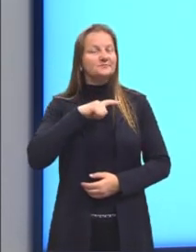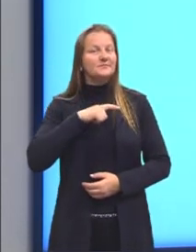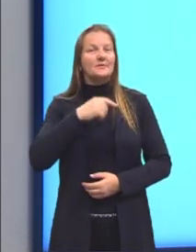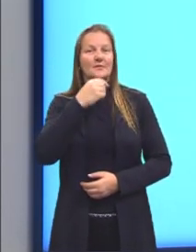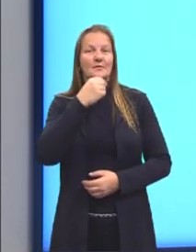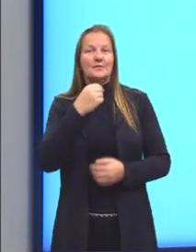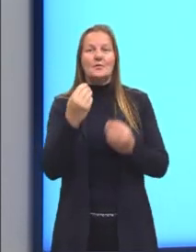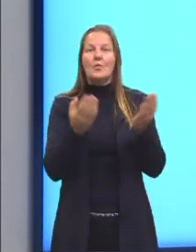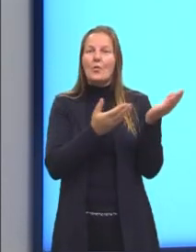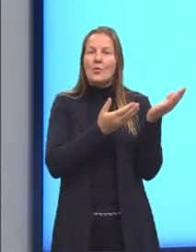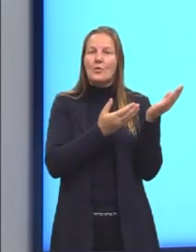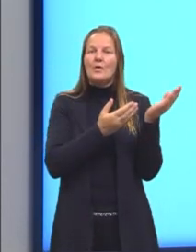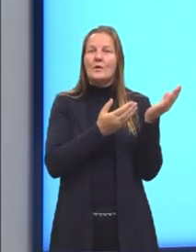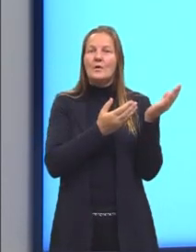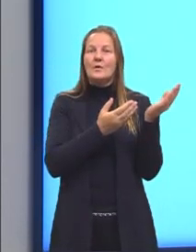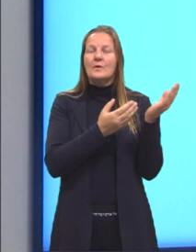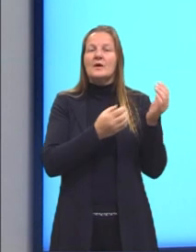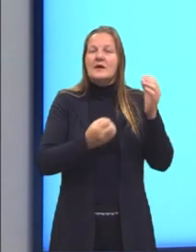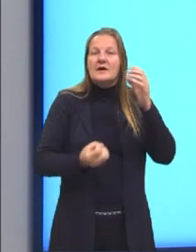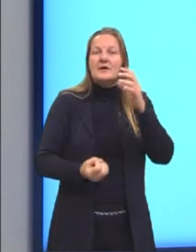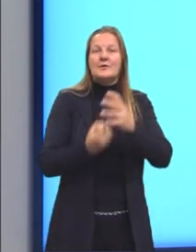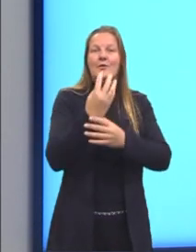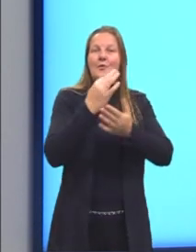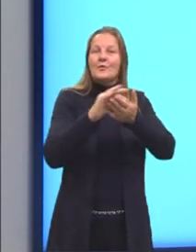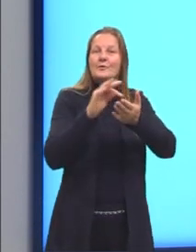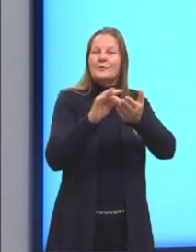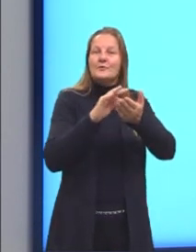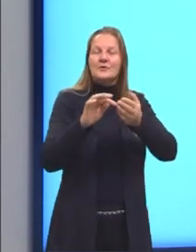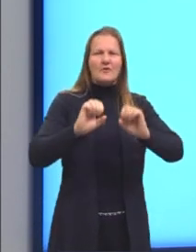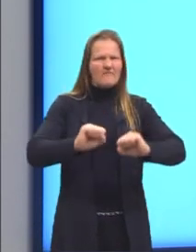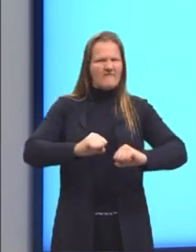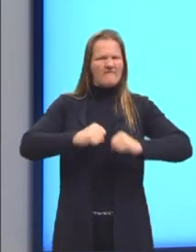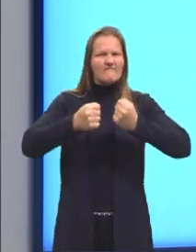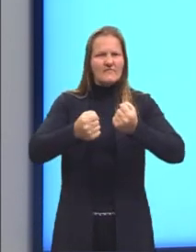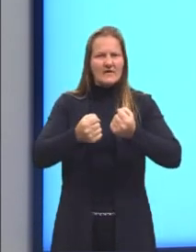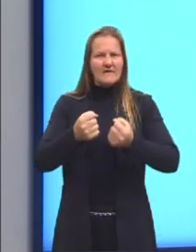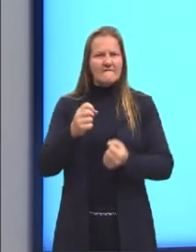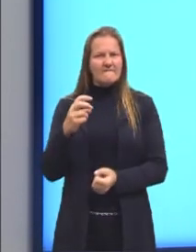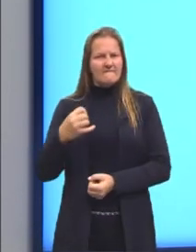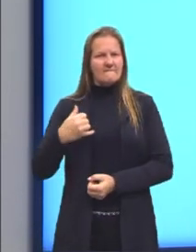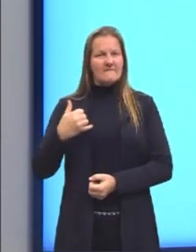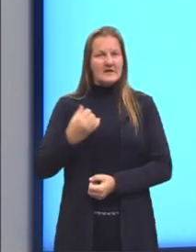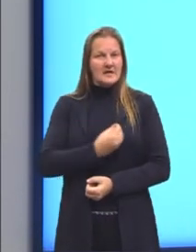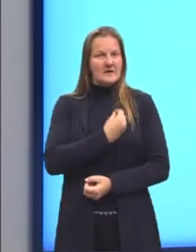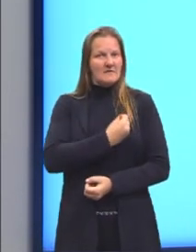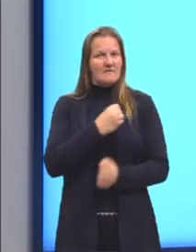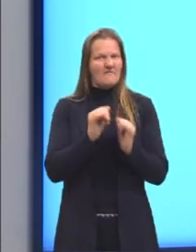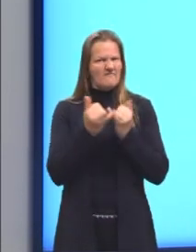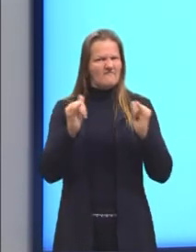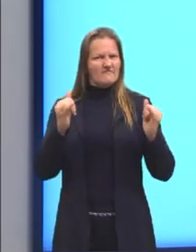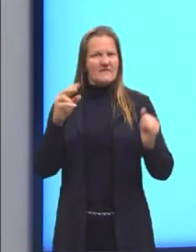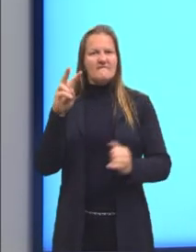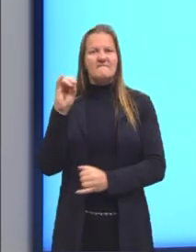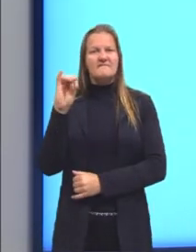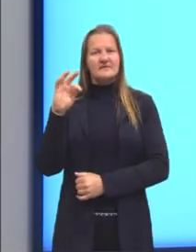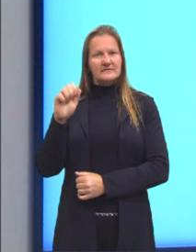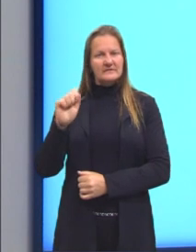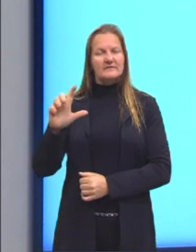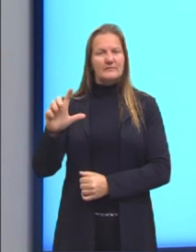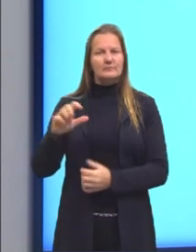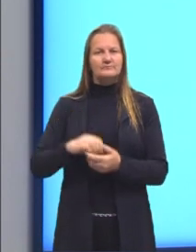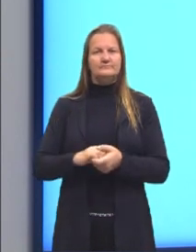pé deles lançou a teoria da força vital ou teoria do vitalismo a que defende essa ideia